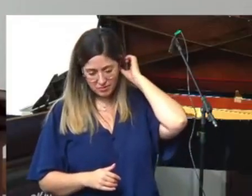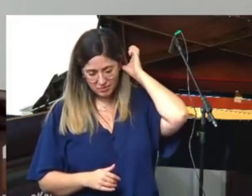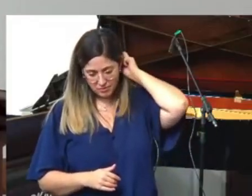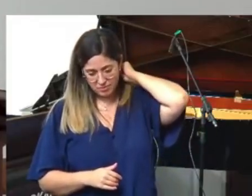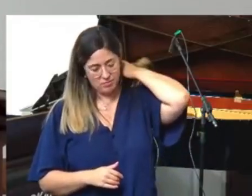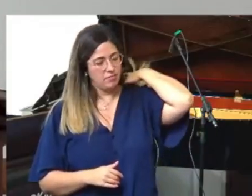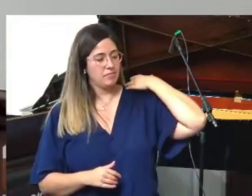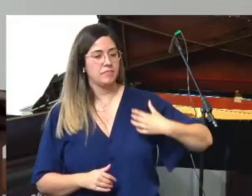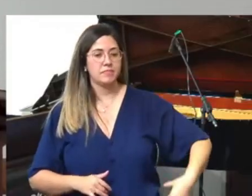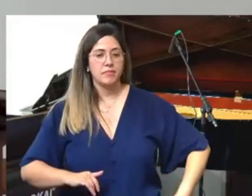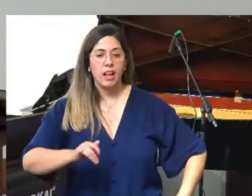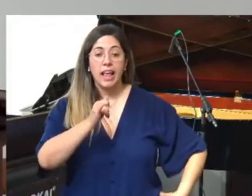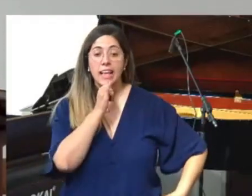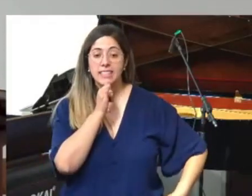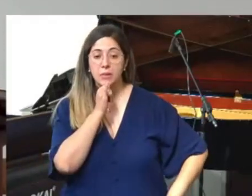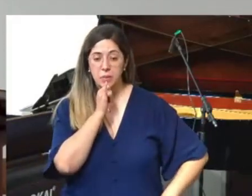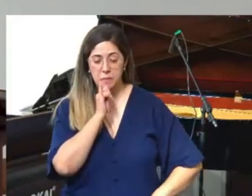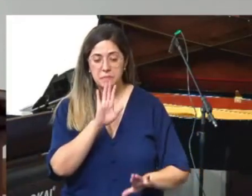prática.